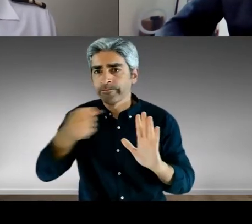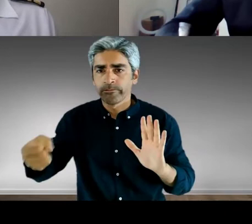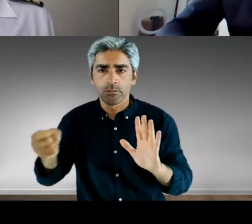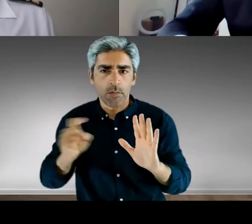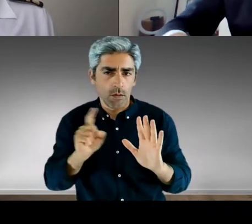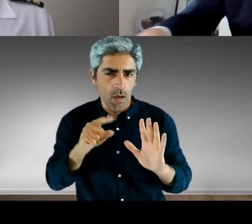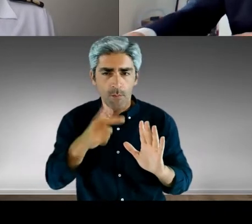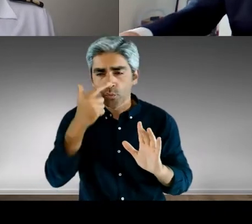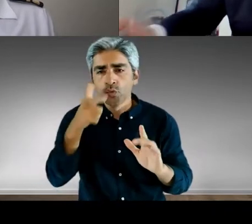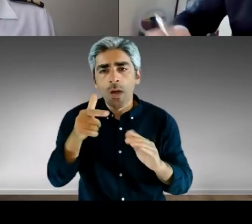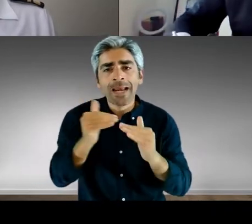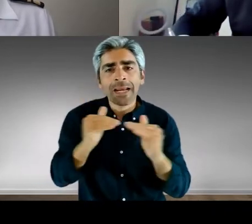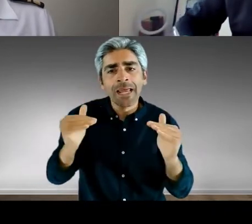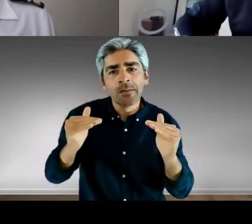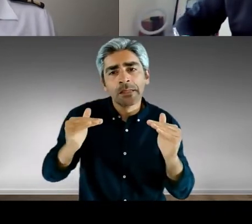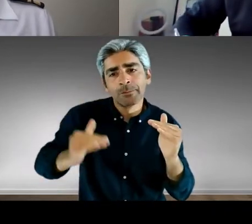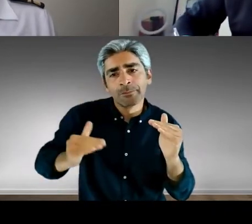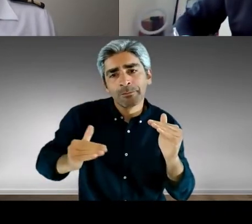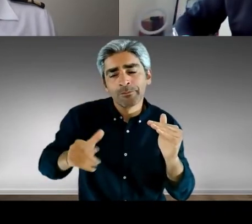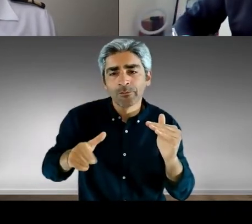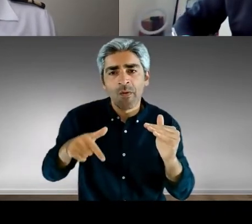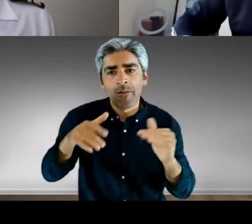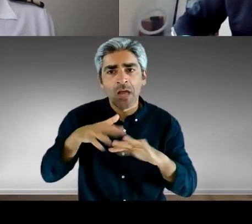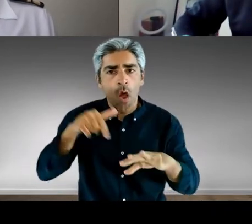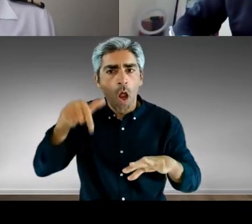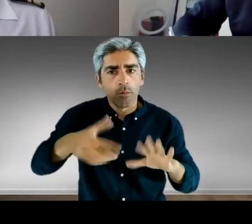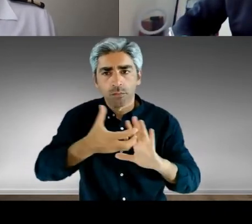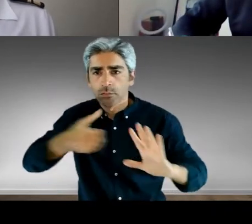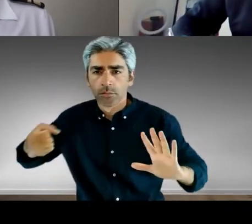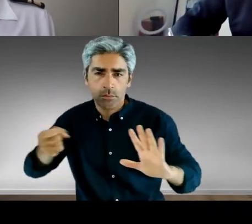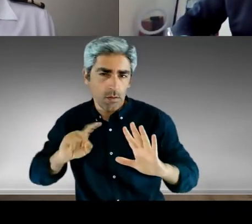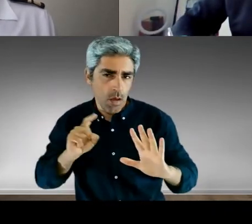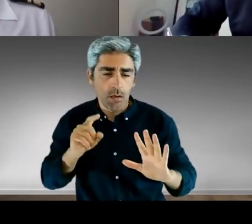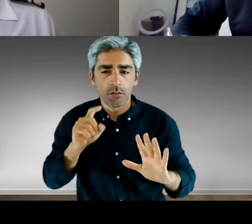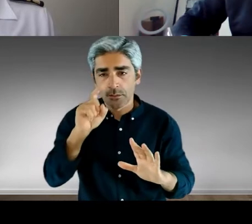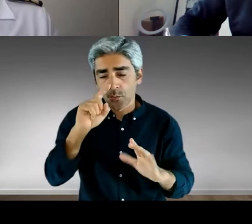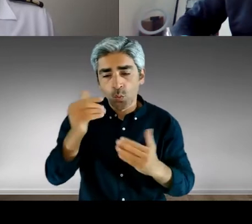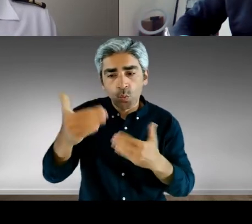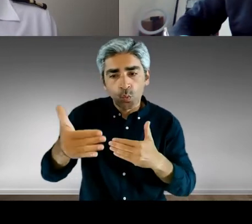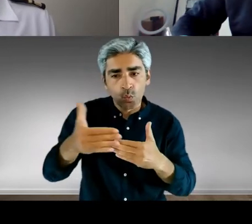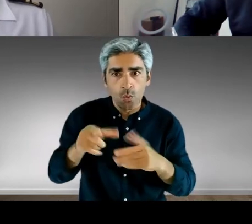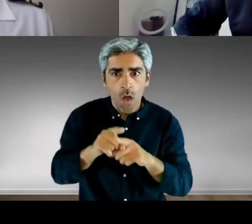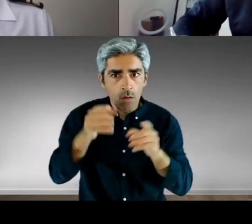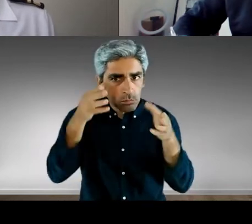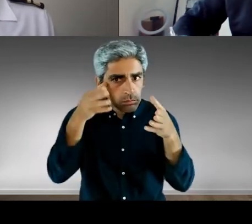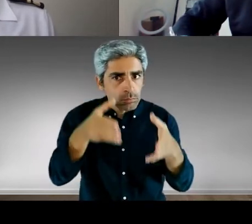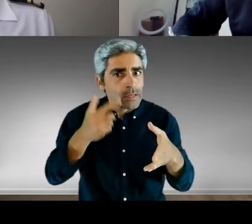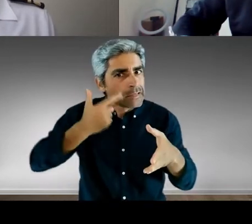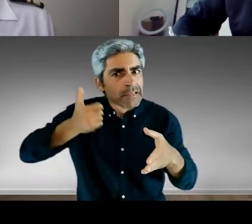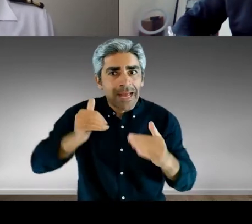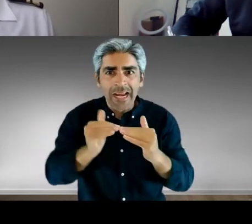Isso, se for feito a curto prazo, o que faz é uma obsessão com o desempenho que acaba por danificar o